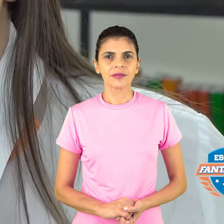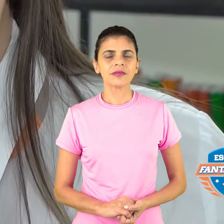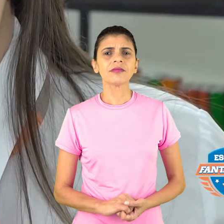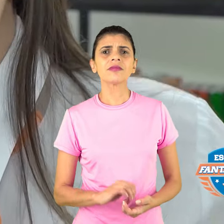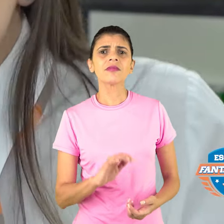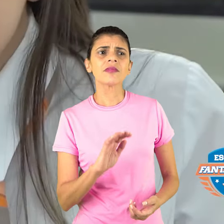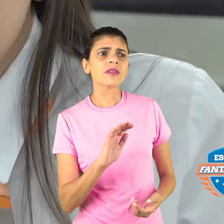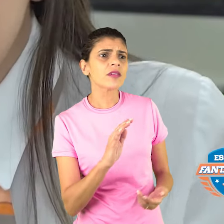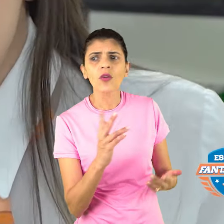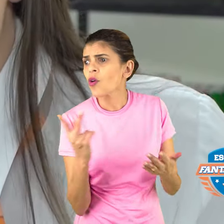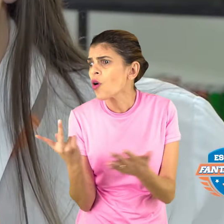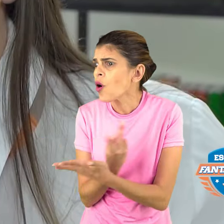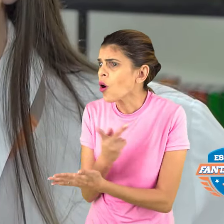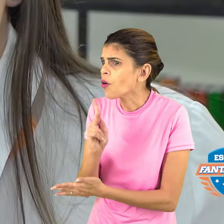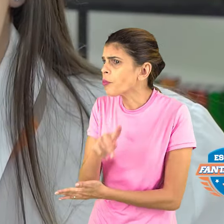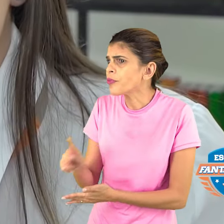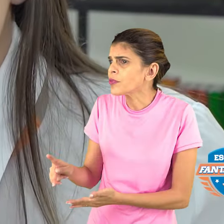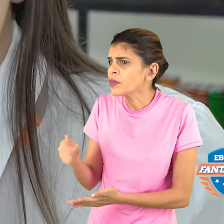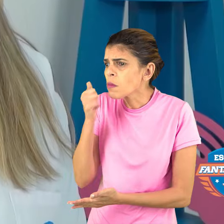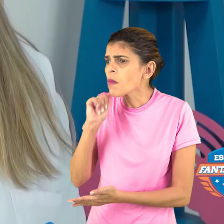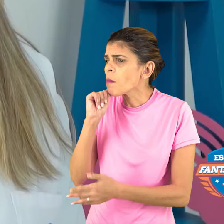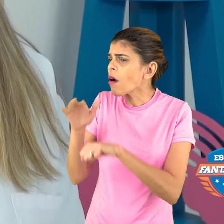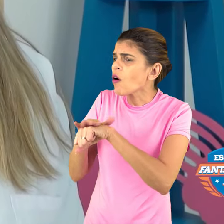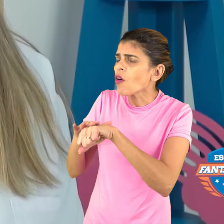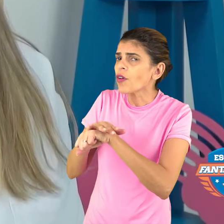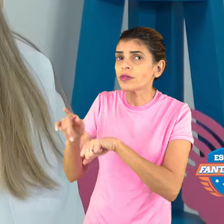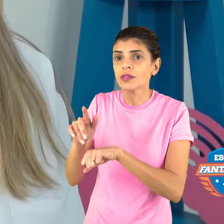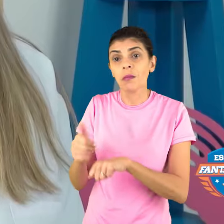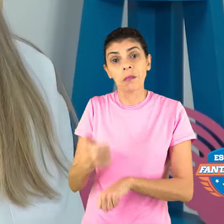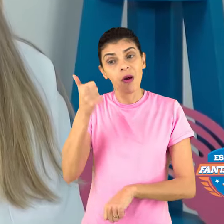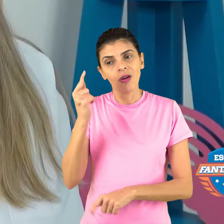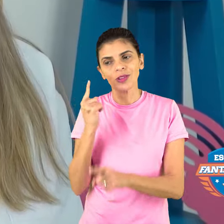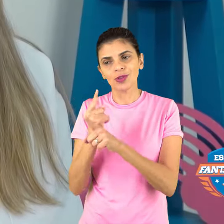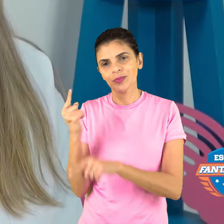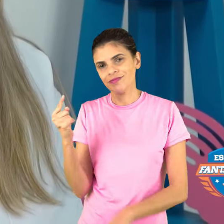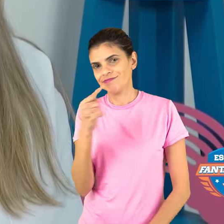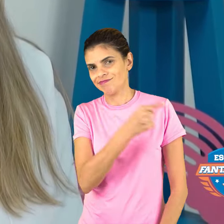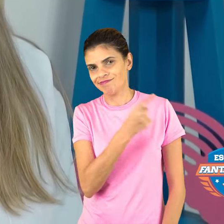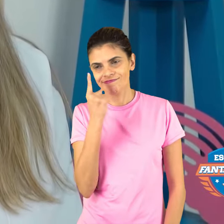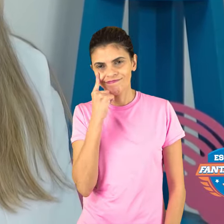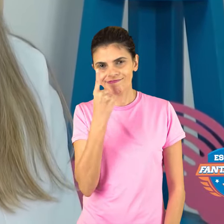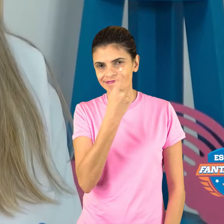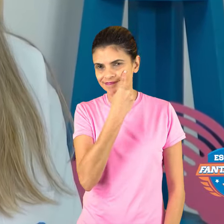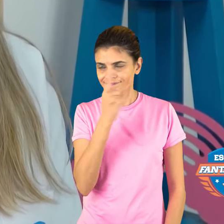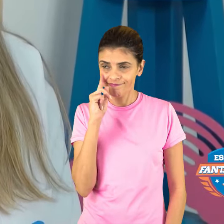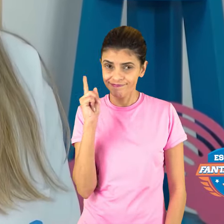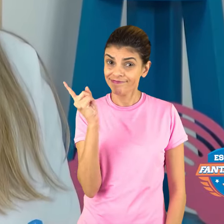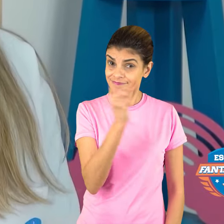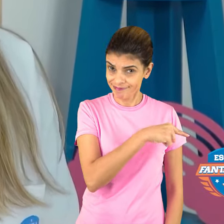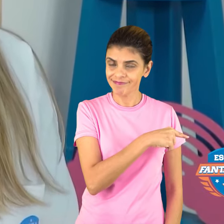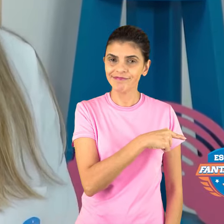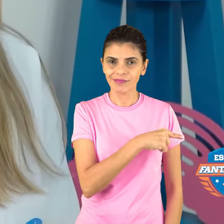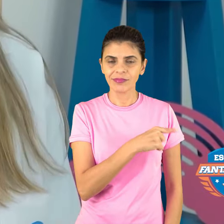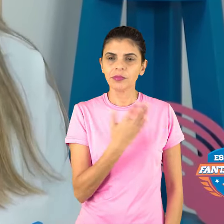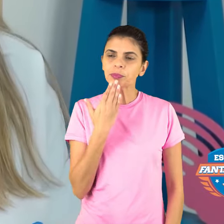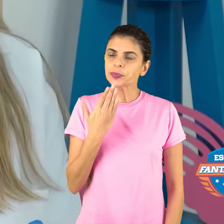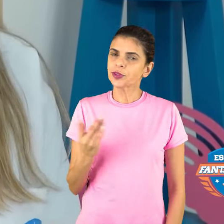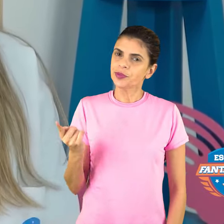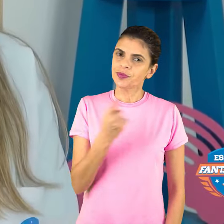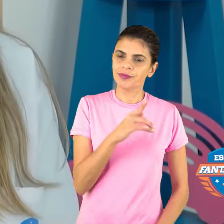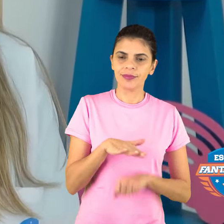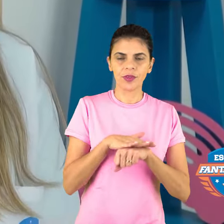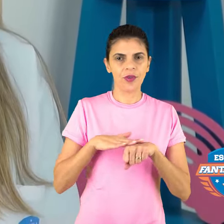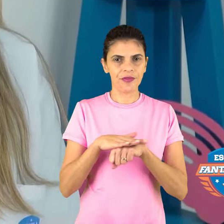Então, professora, o que minha mãe queria falar com você? Acho melhor você descobrir com seus próprios ouvidos. Ela pediu pra você ir